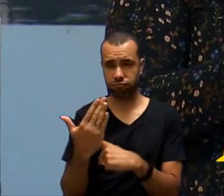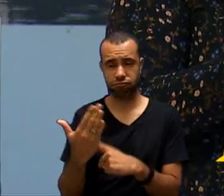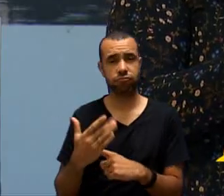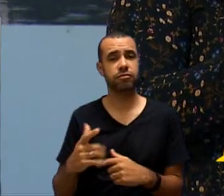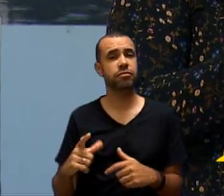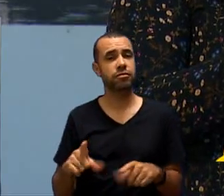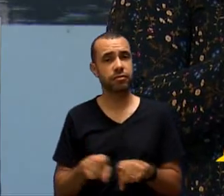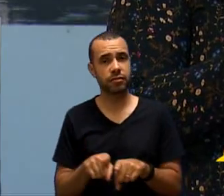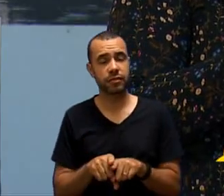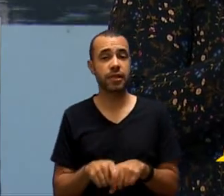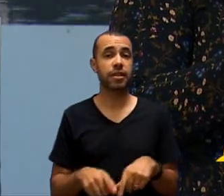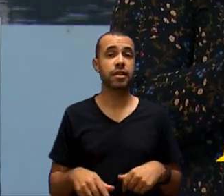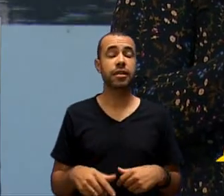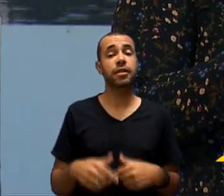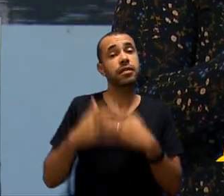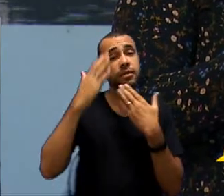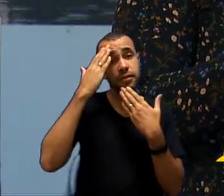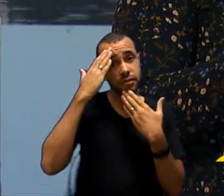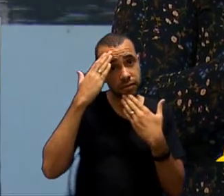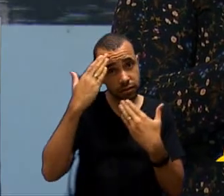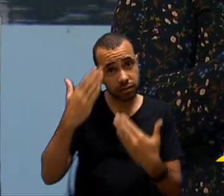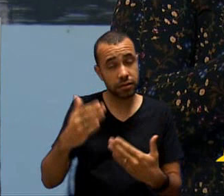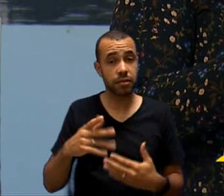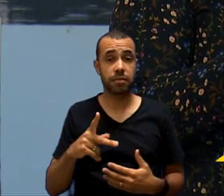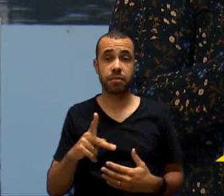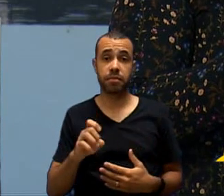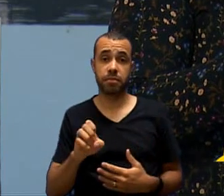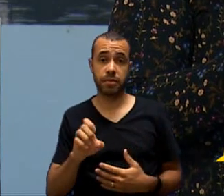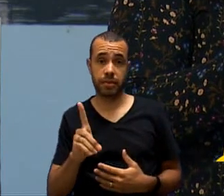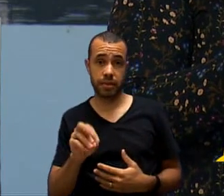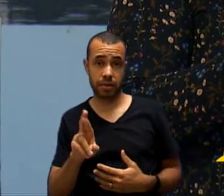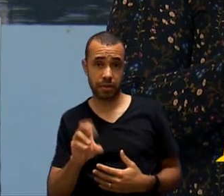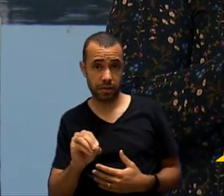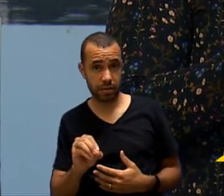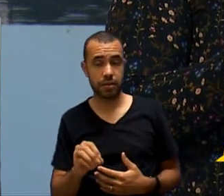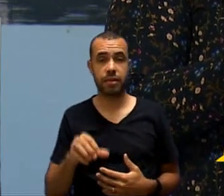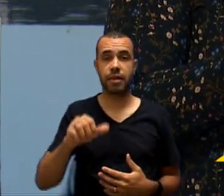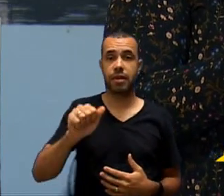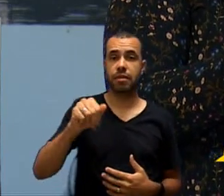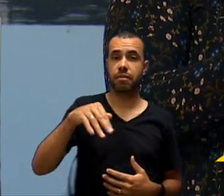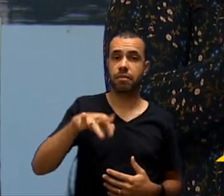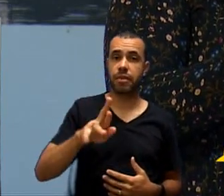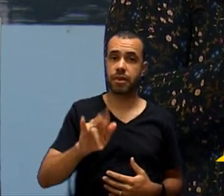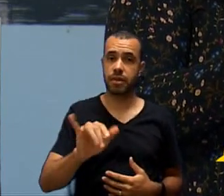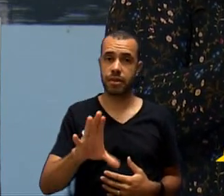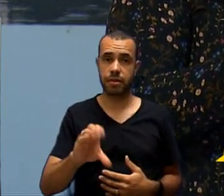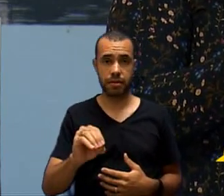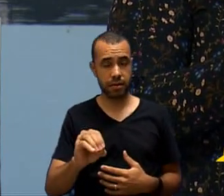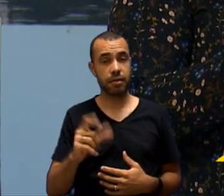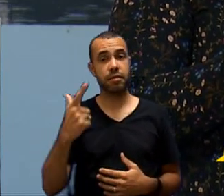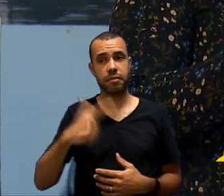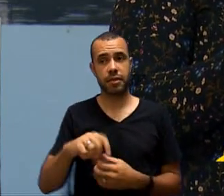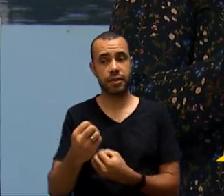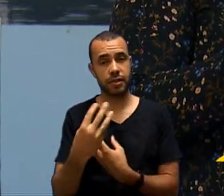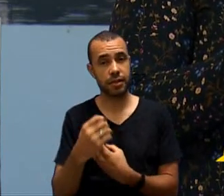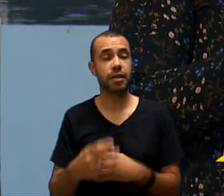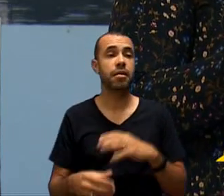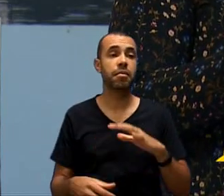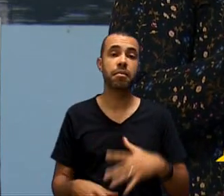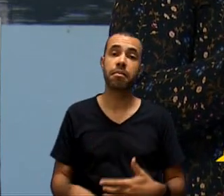também o Pedro Américo, por todo o ensinamento, e a